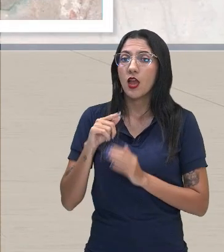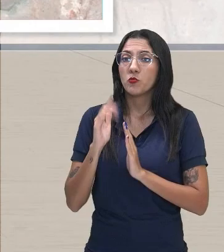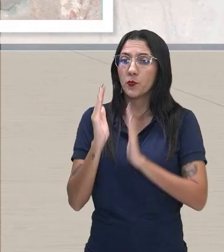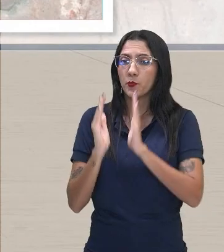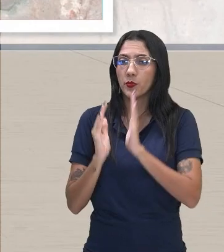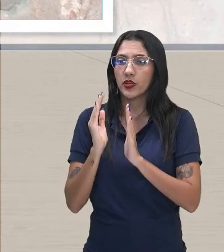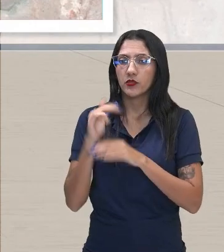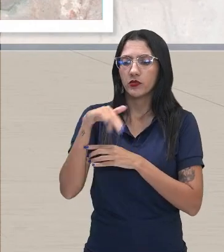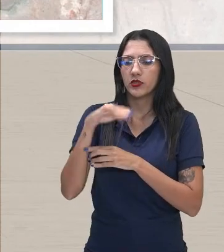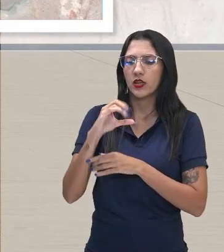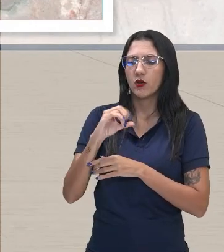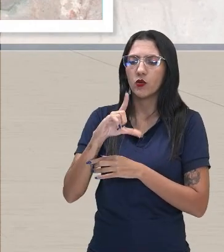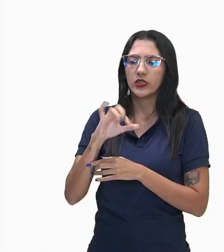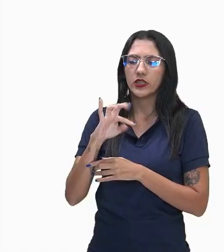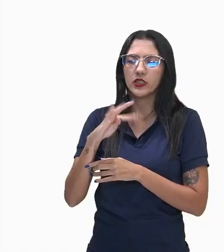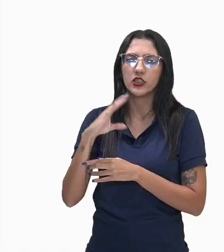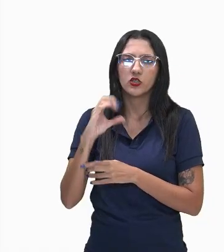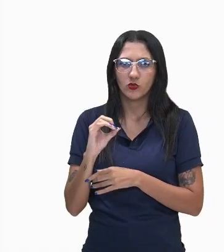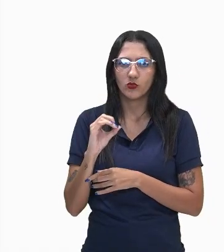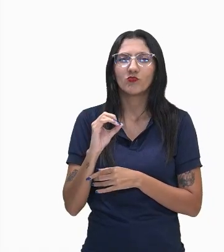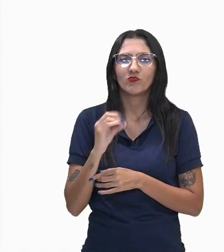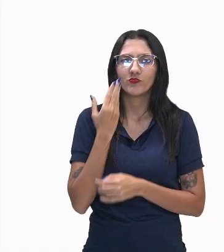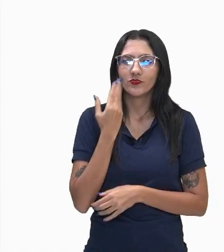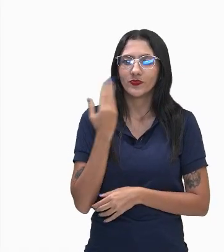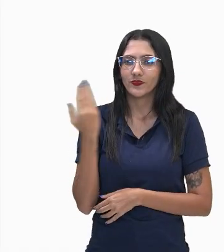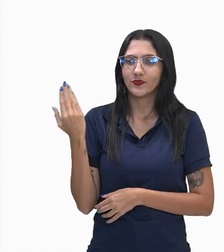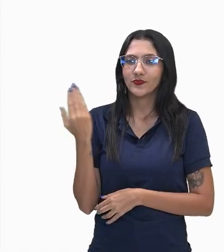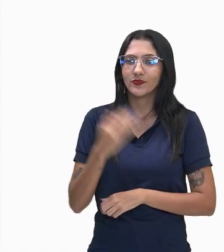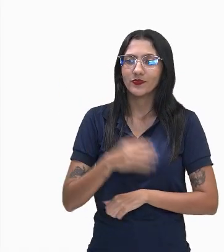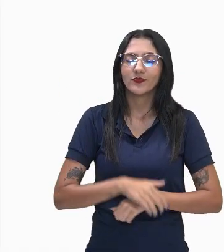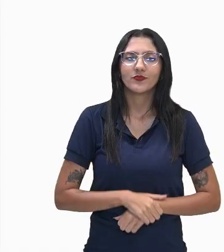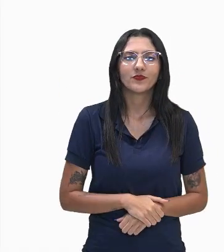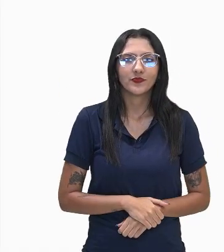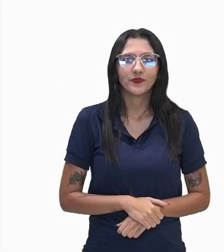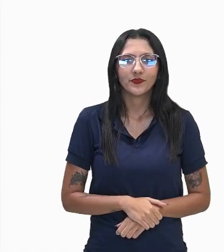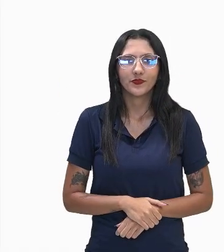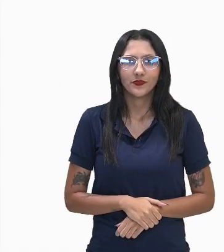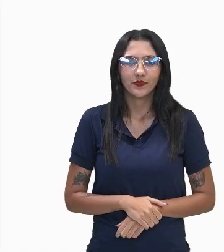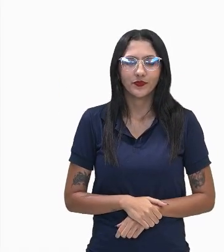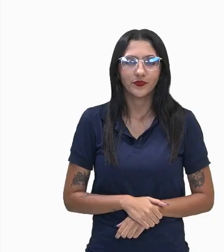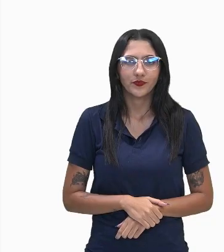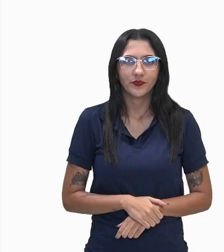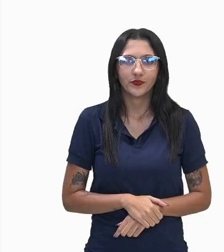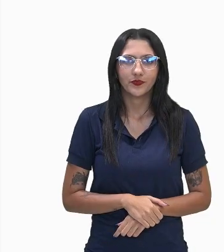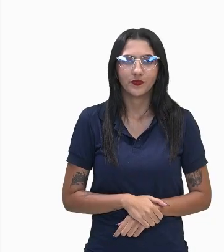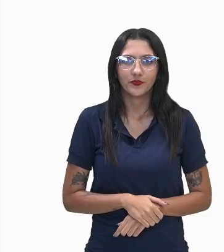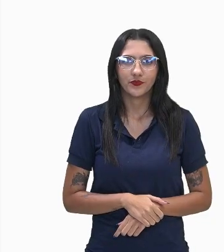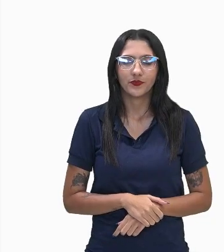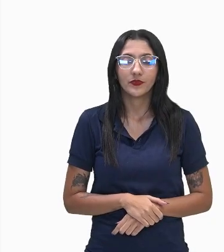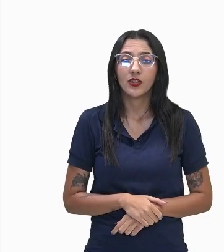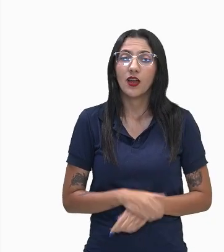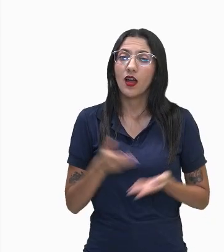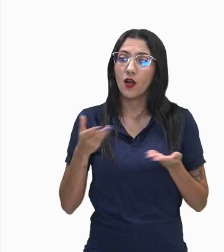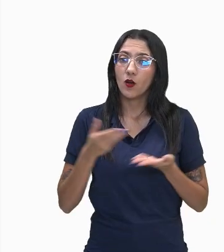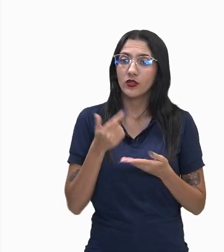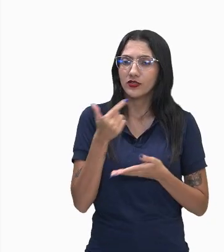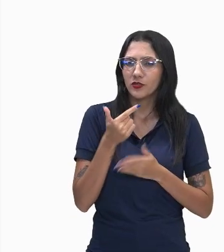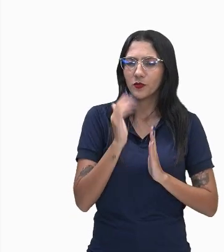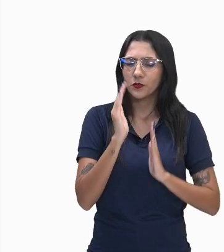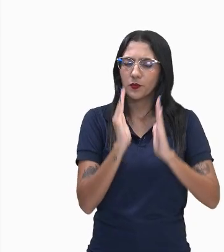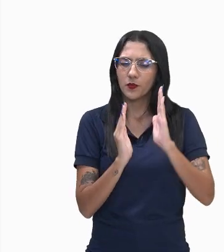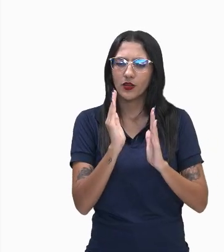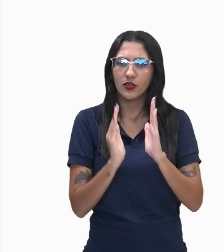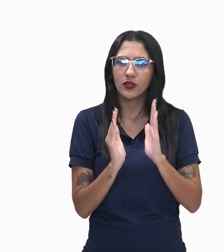vai analisar um pouquinho, fazer um pequeno resumo desse período. Então, o período neolítico, ela